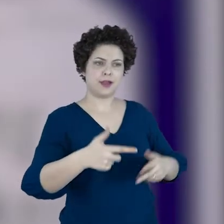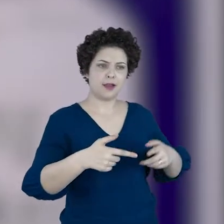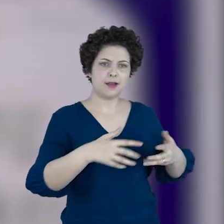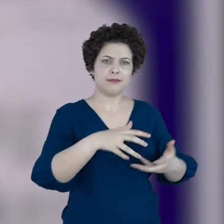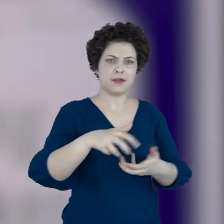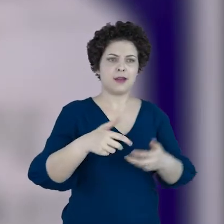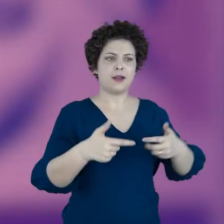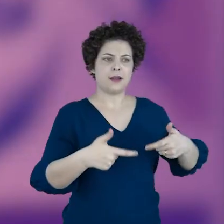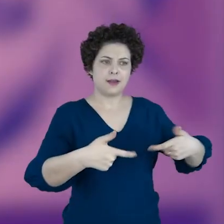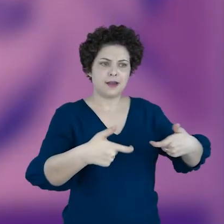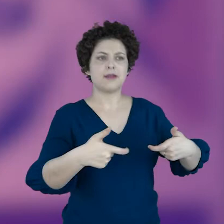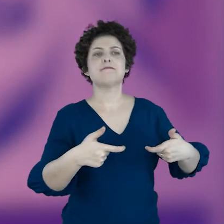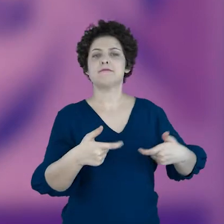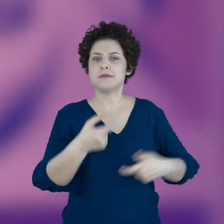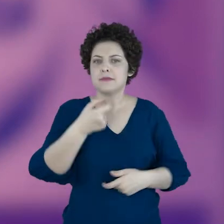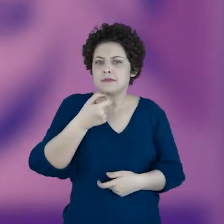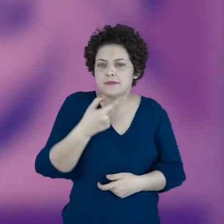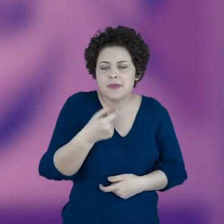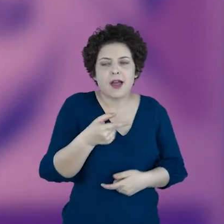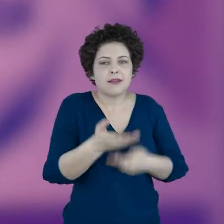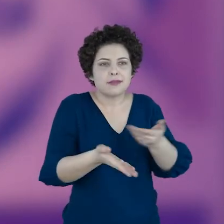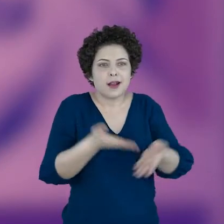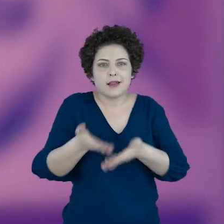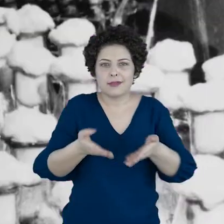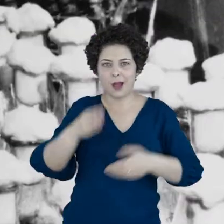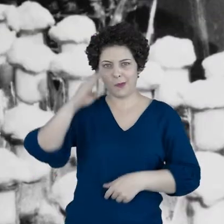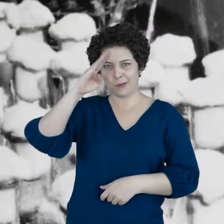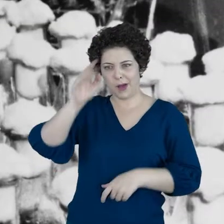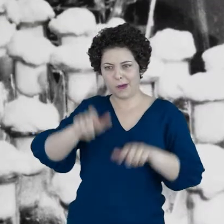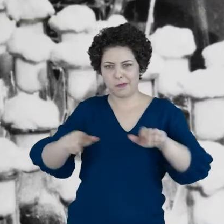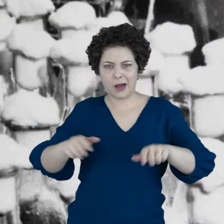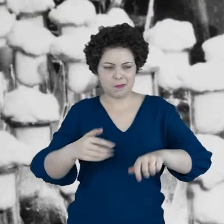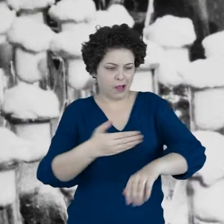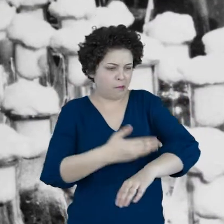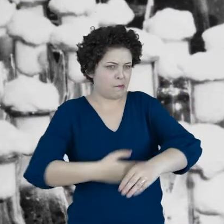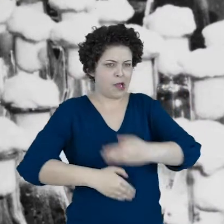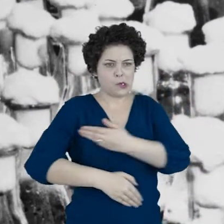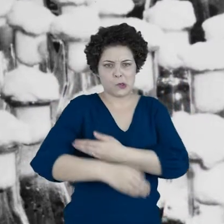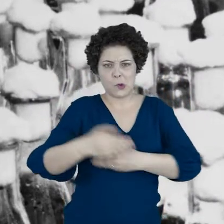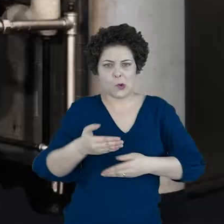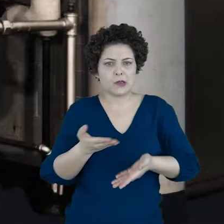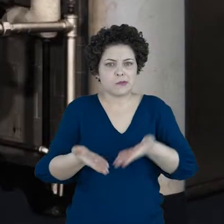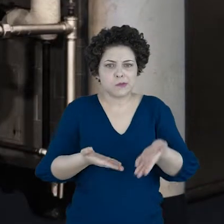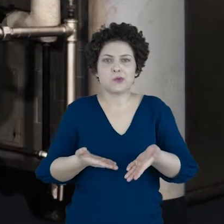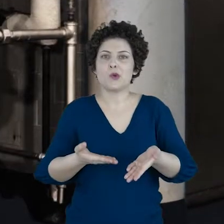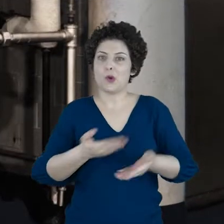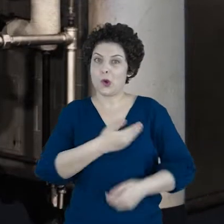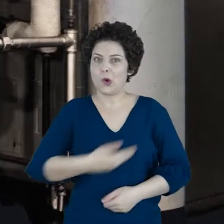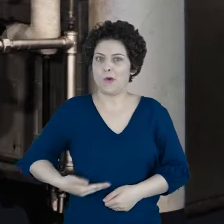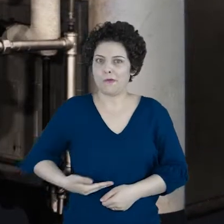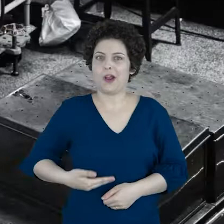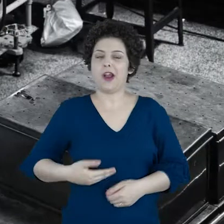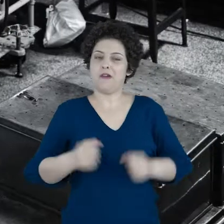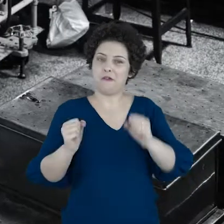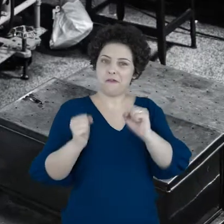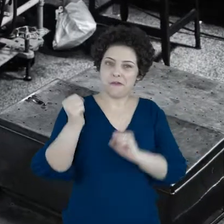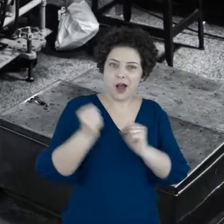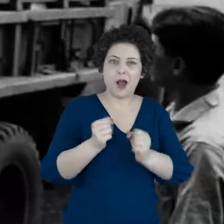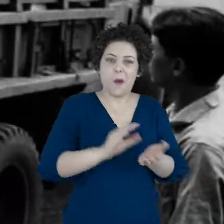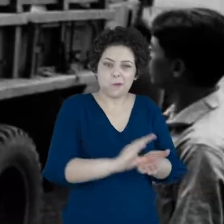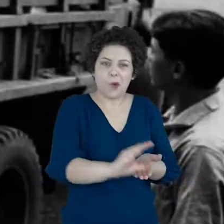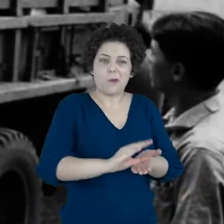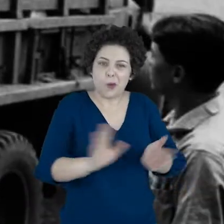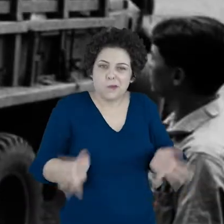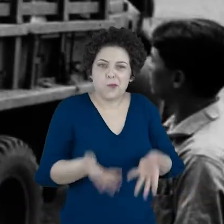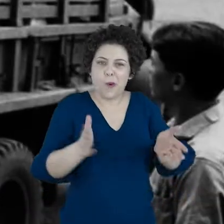do antibiótico para tratar soldados feridos motivou investimentos do governo americano e dos fabricantes para a produção